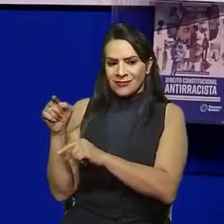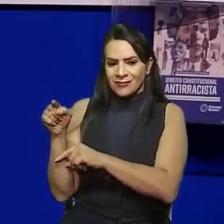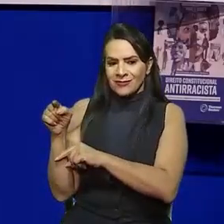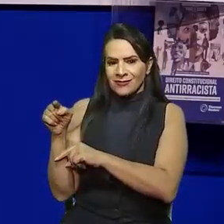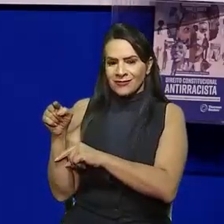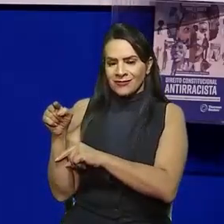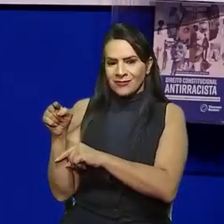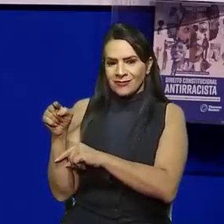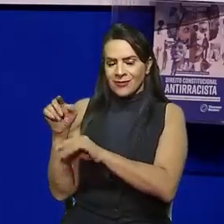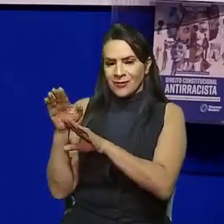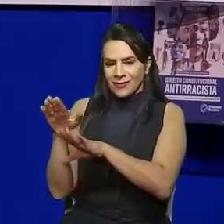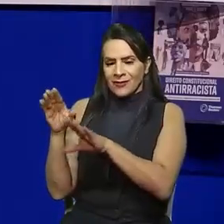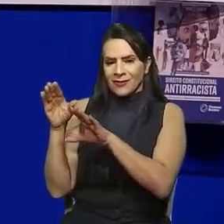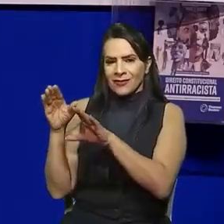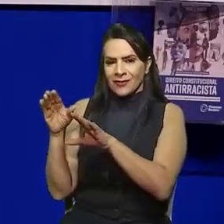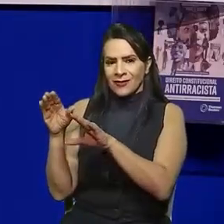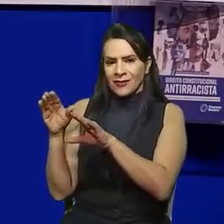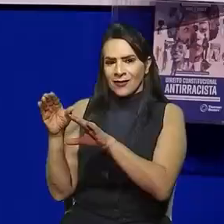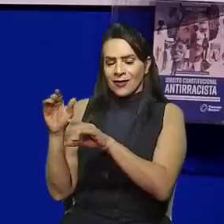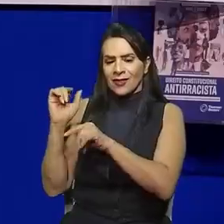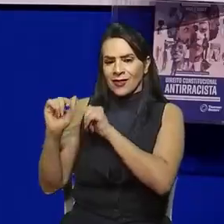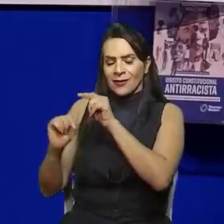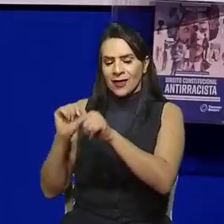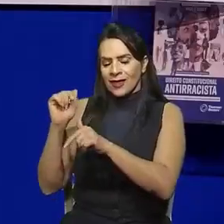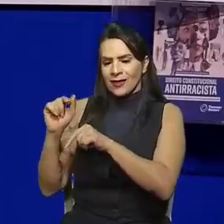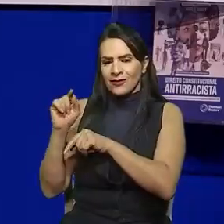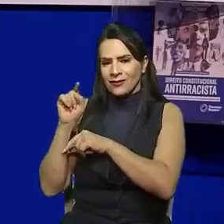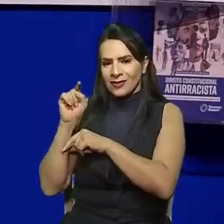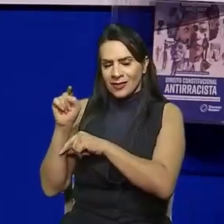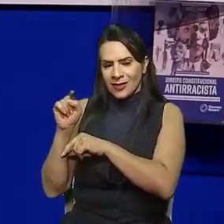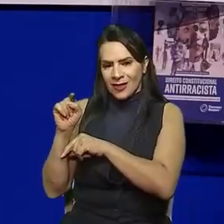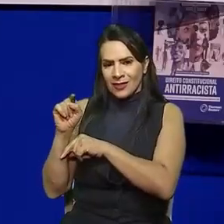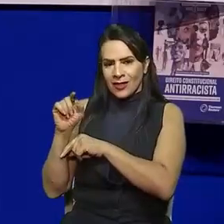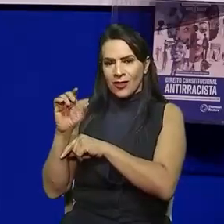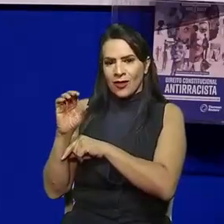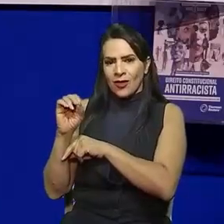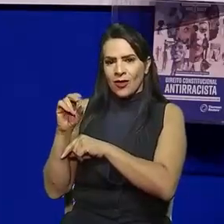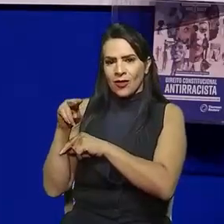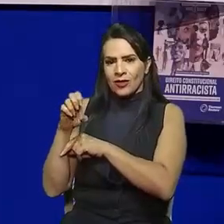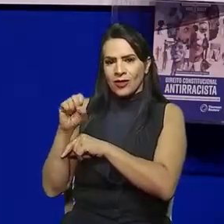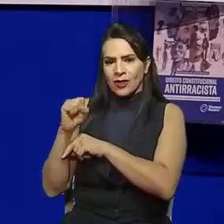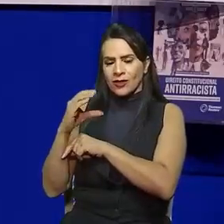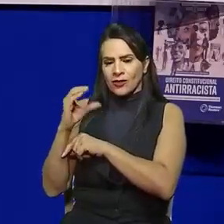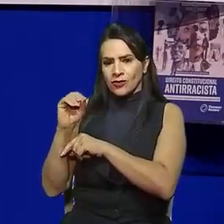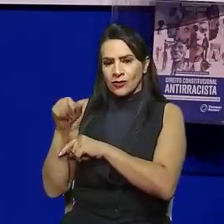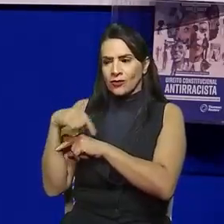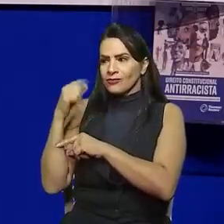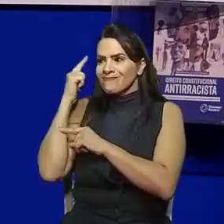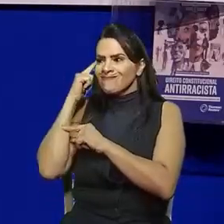simultaneamente a ele, trabalhando na Unesco. E estou procurando dar um fio